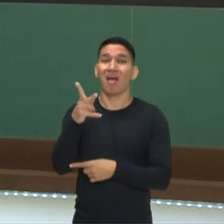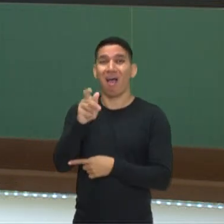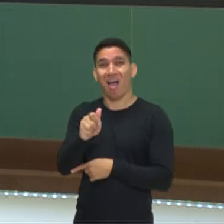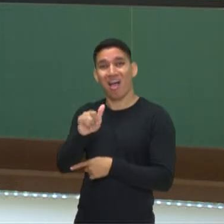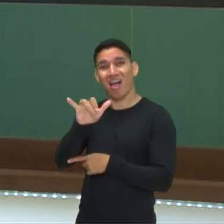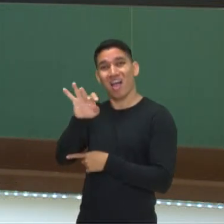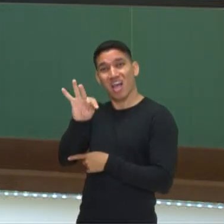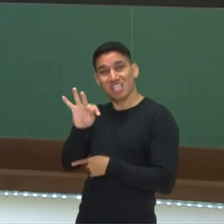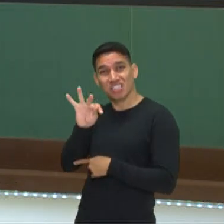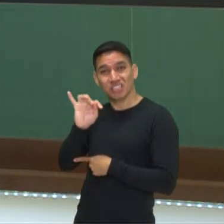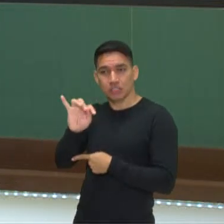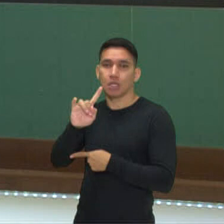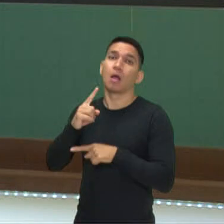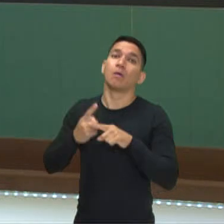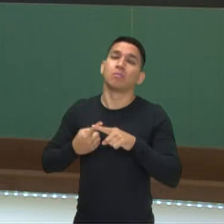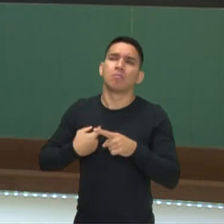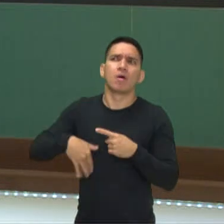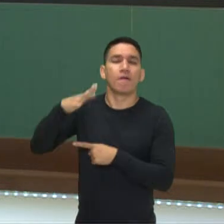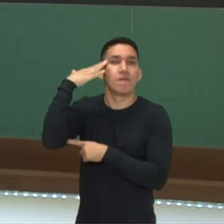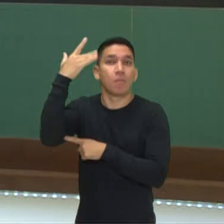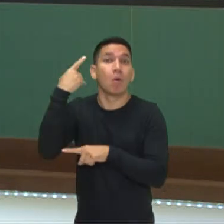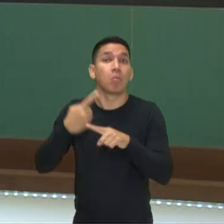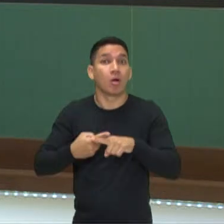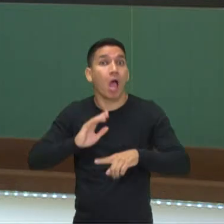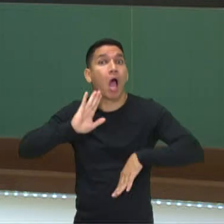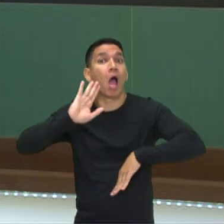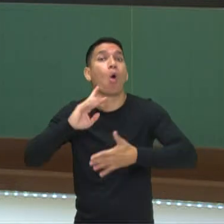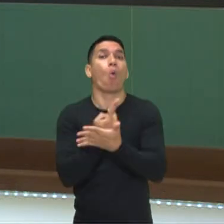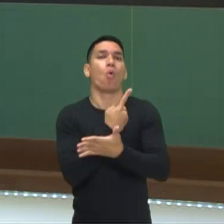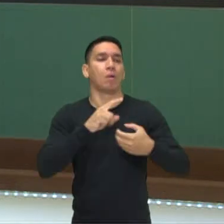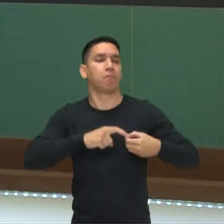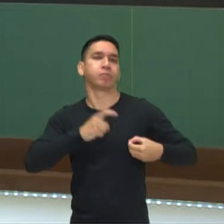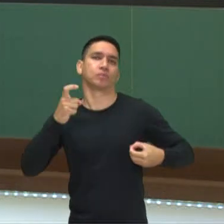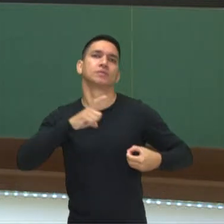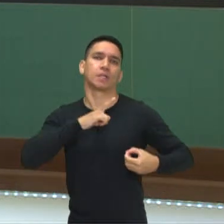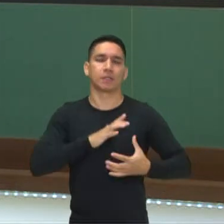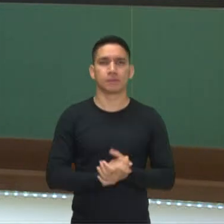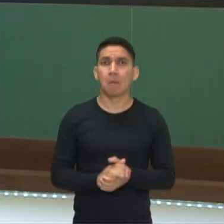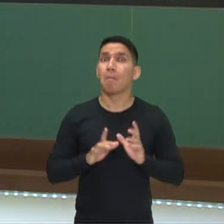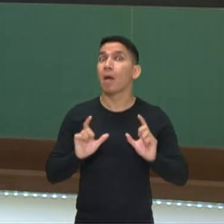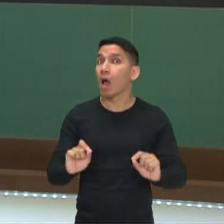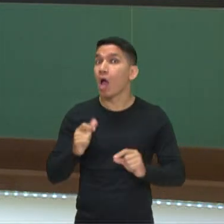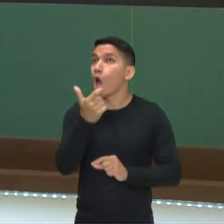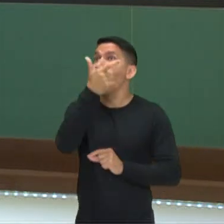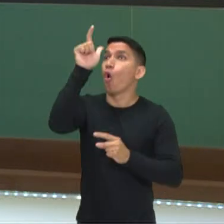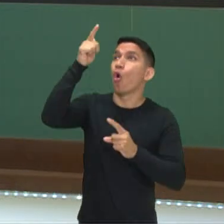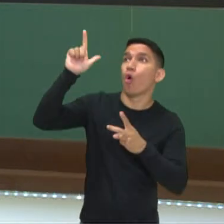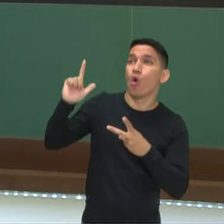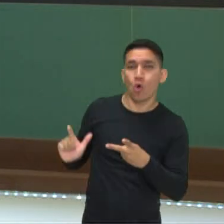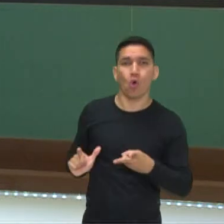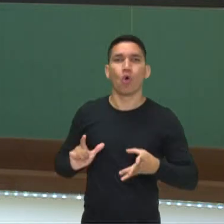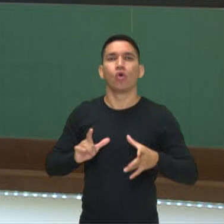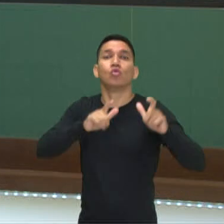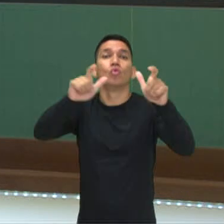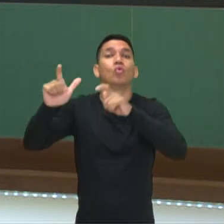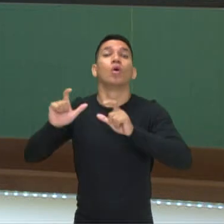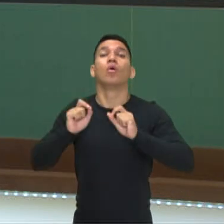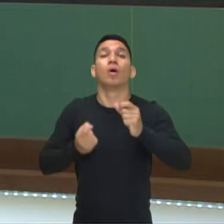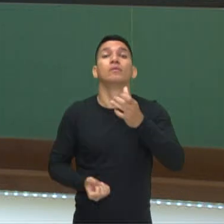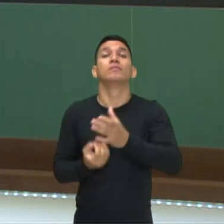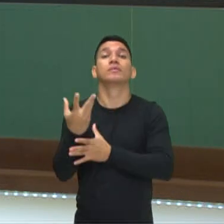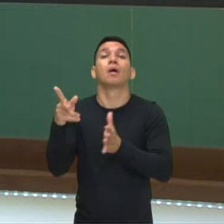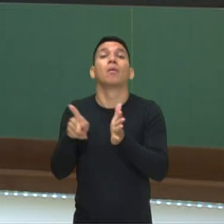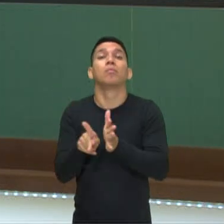conhecido porque aconteceu um processo de independência, mas nos outros lugares a gente tem a formação, por exemplo,